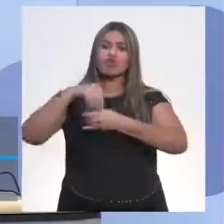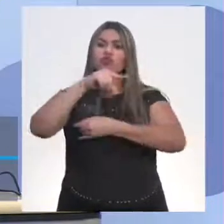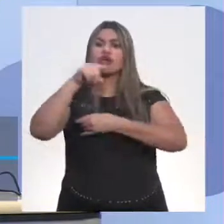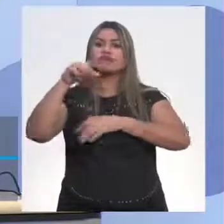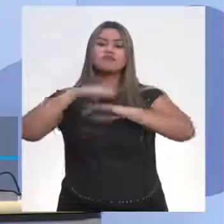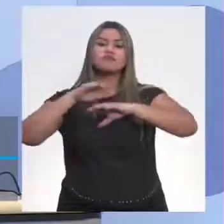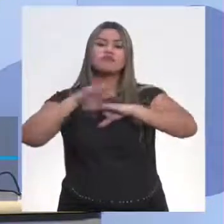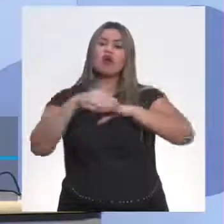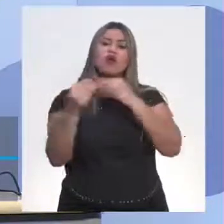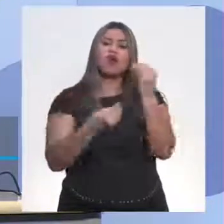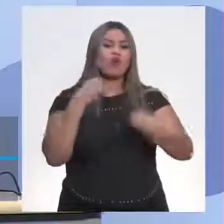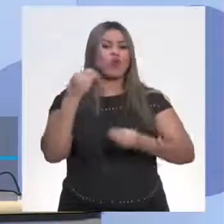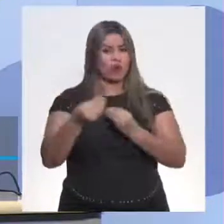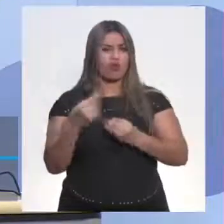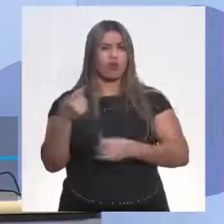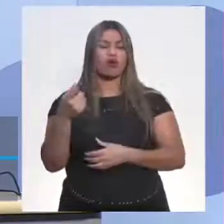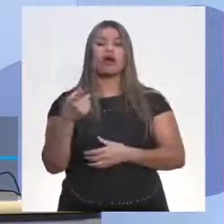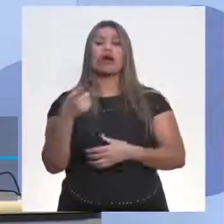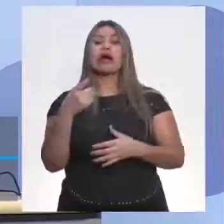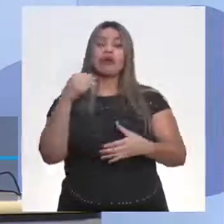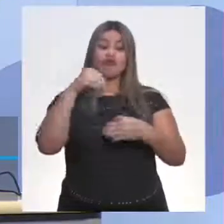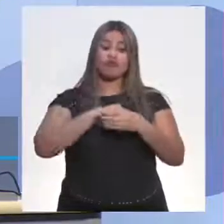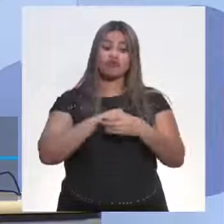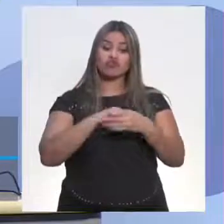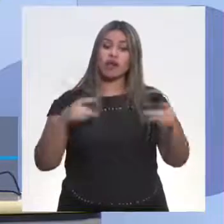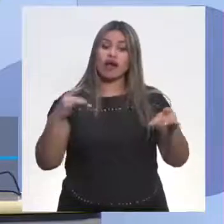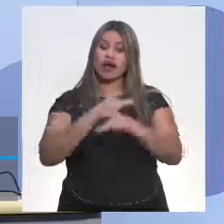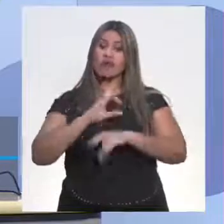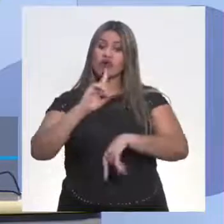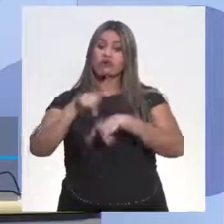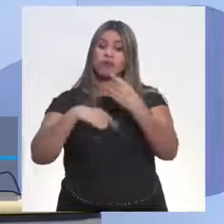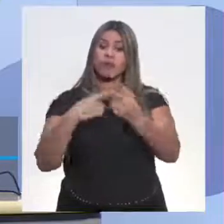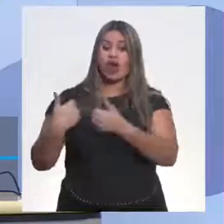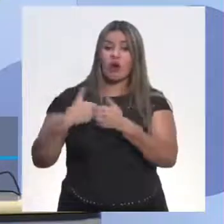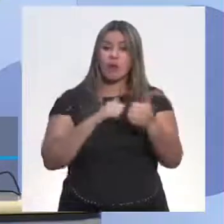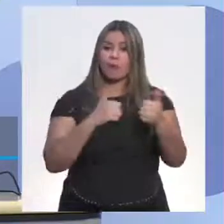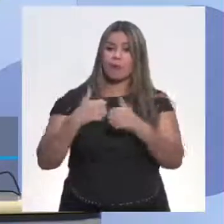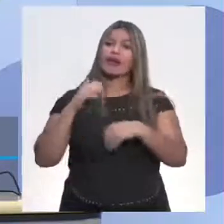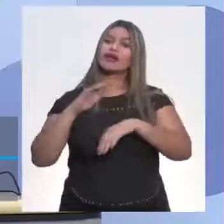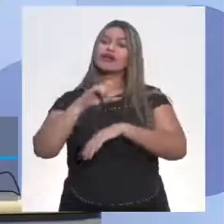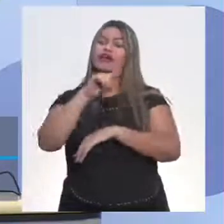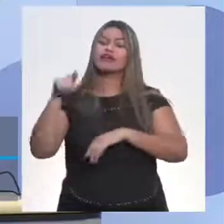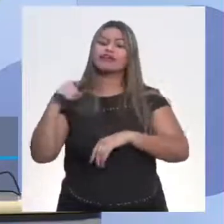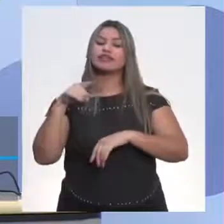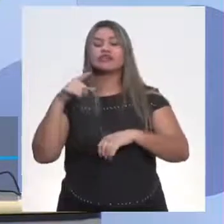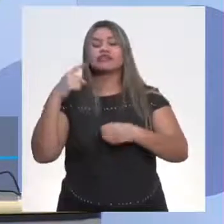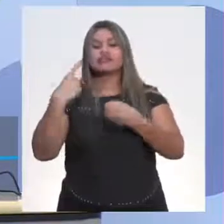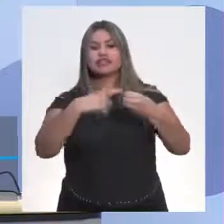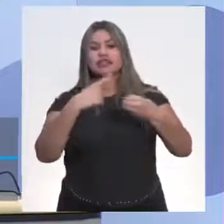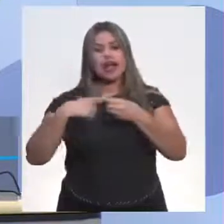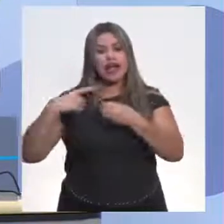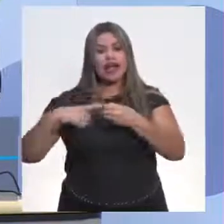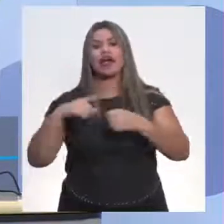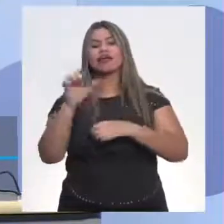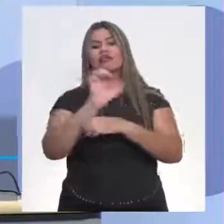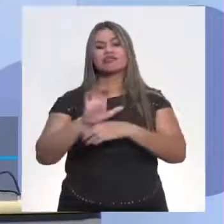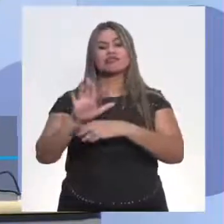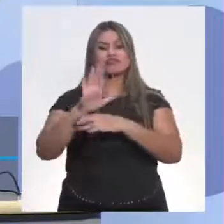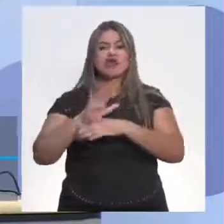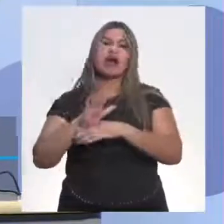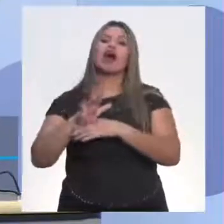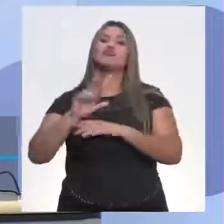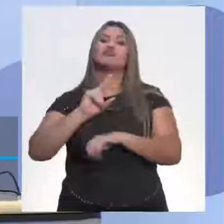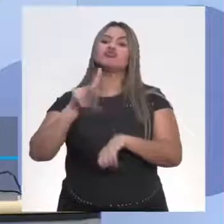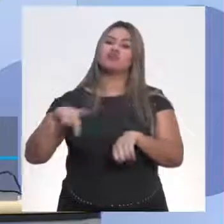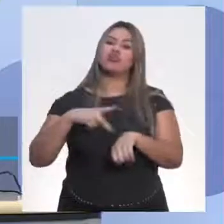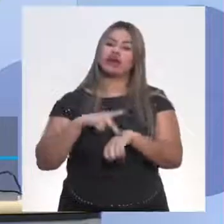gente realmente sabe tá acompanhando né O que está acontecendo na nossa cidade em nosso estado ou não e sem ser notícia de TV